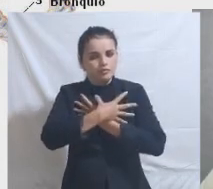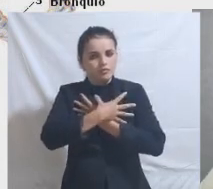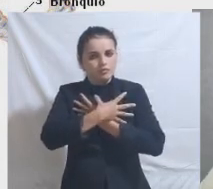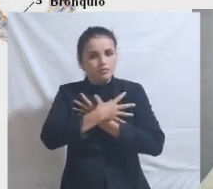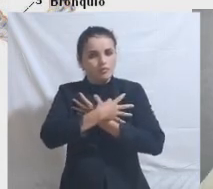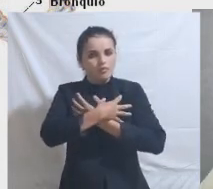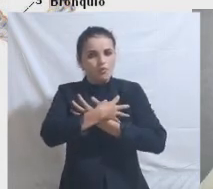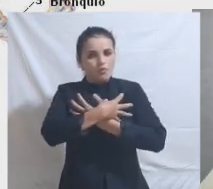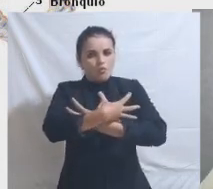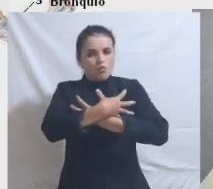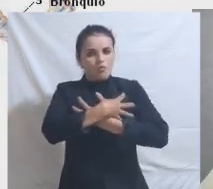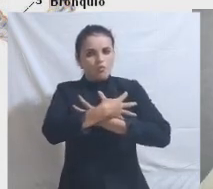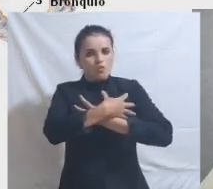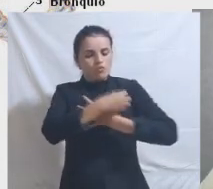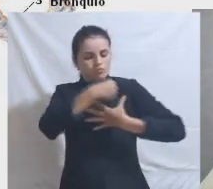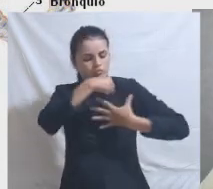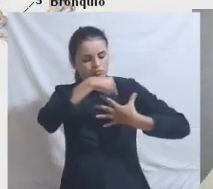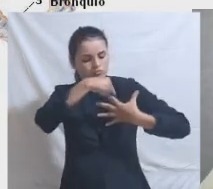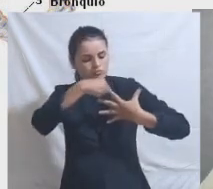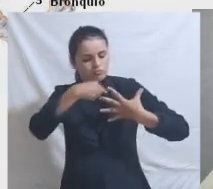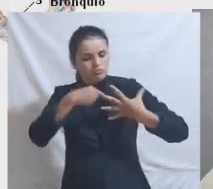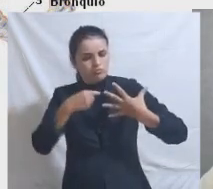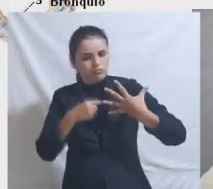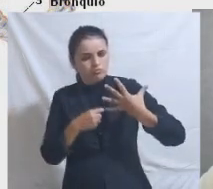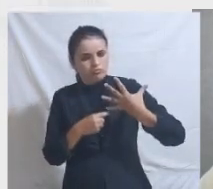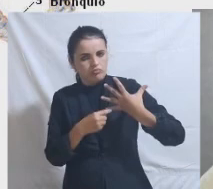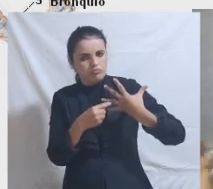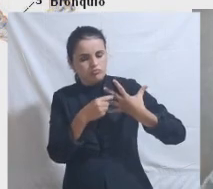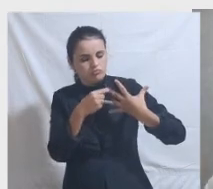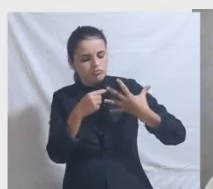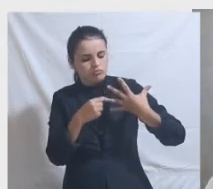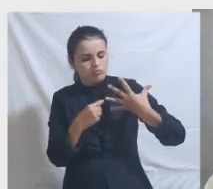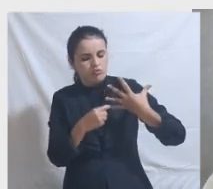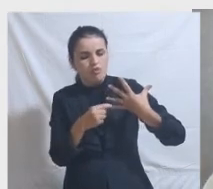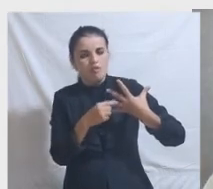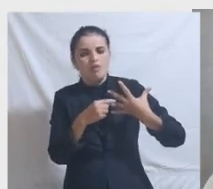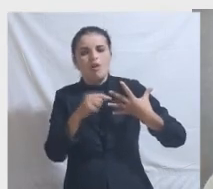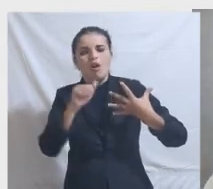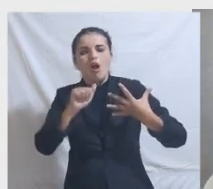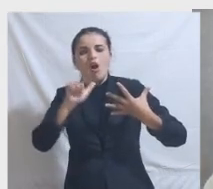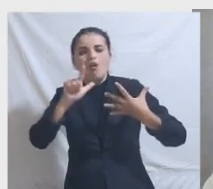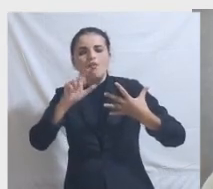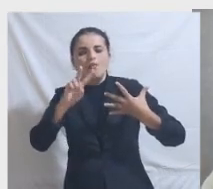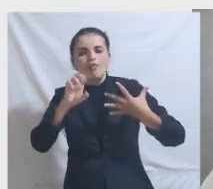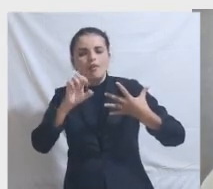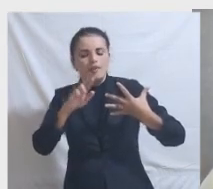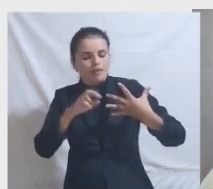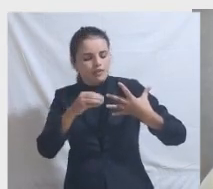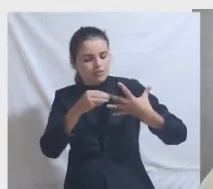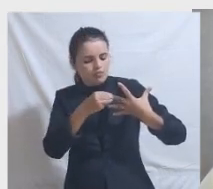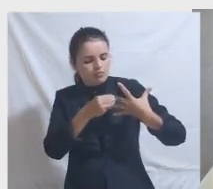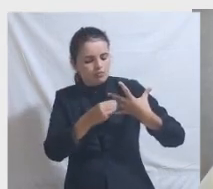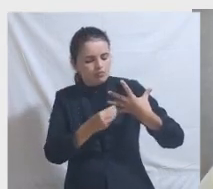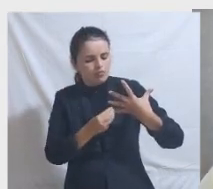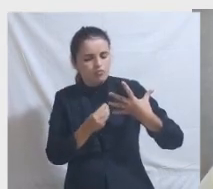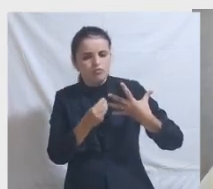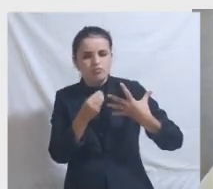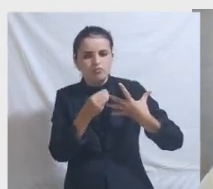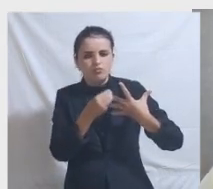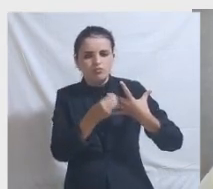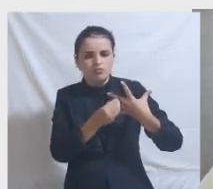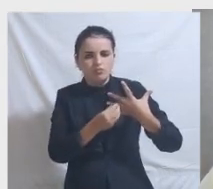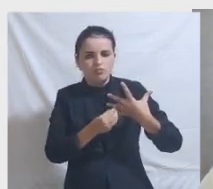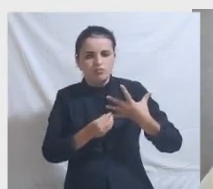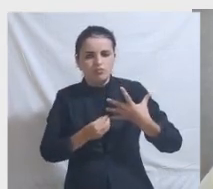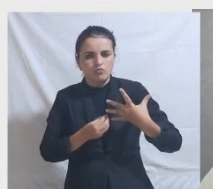tem os alvéolos. Então, o que são os alvéolos? Os alvéolos eles são essas bolsas são